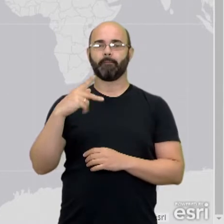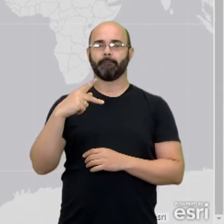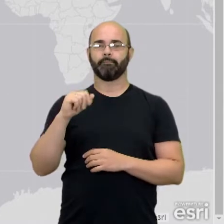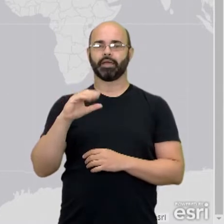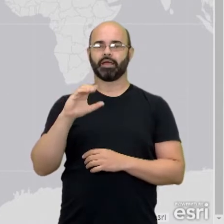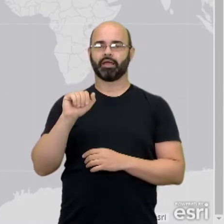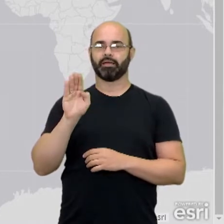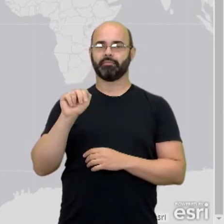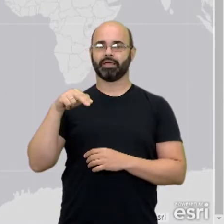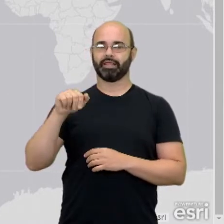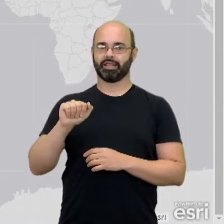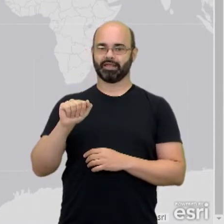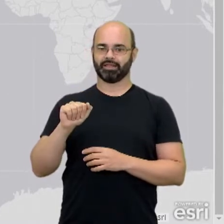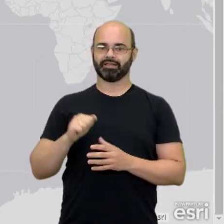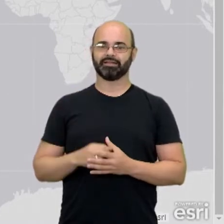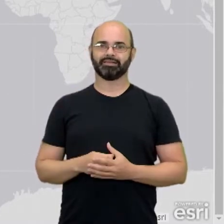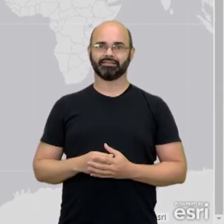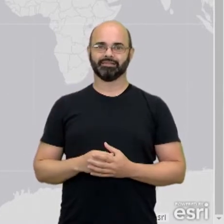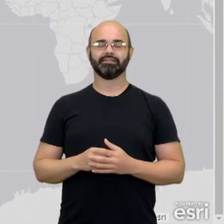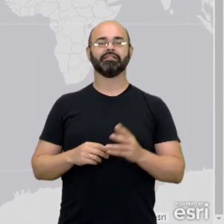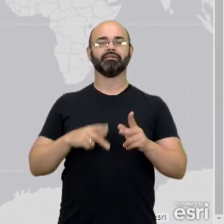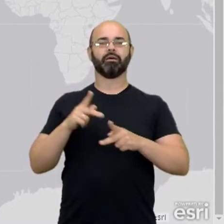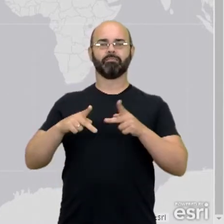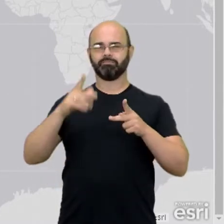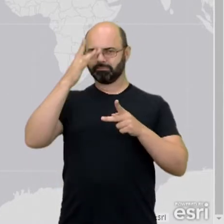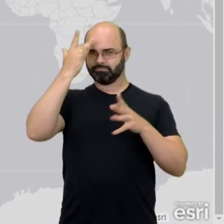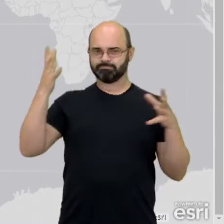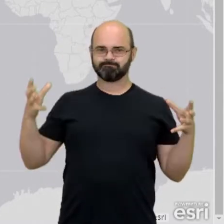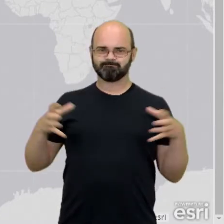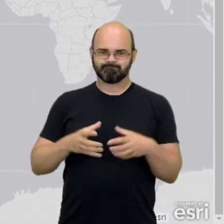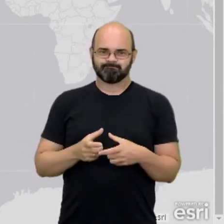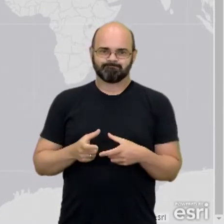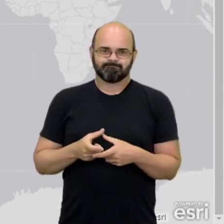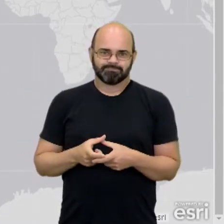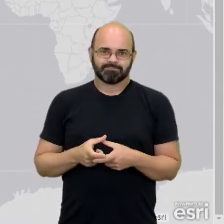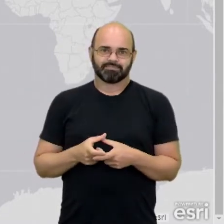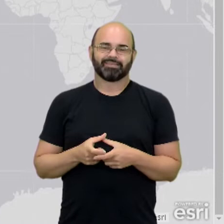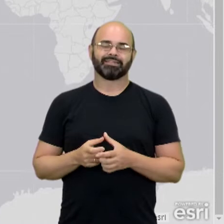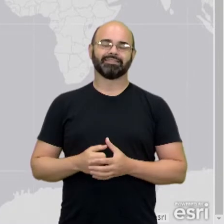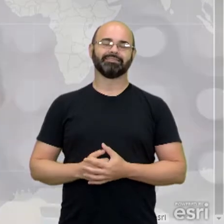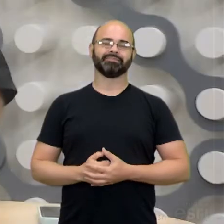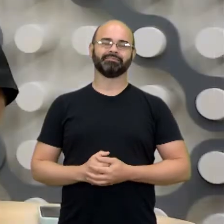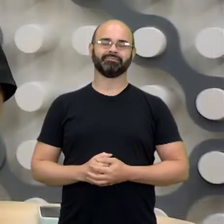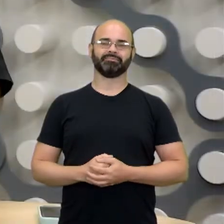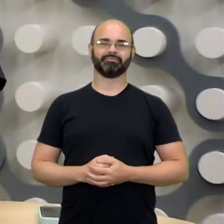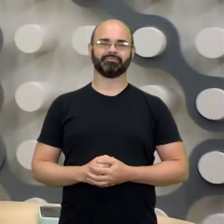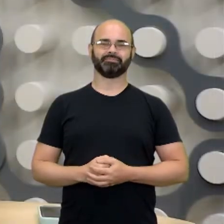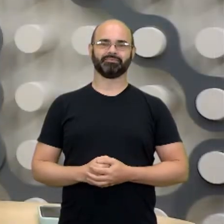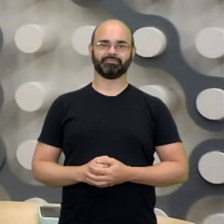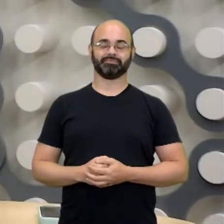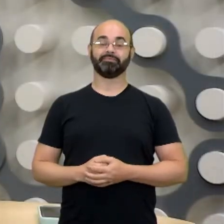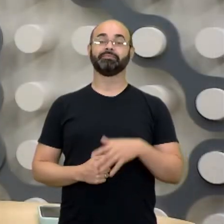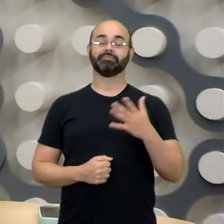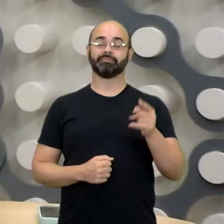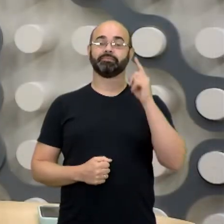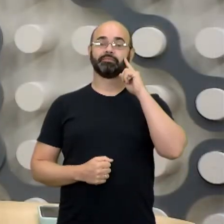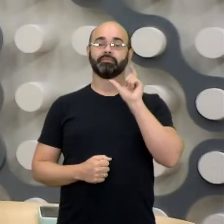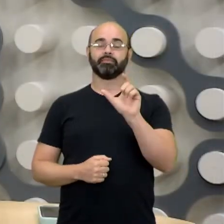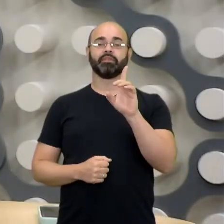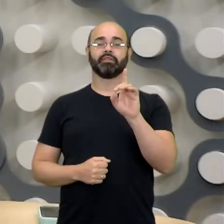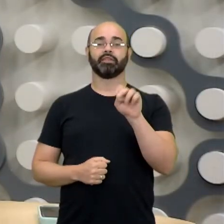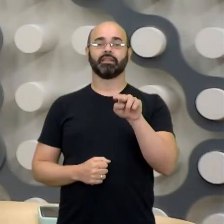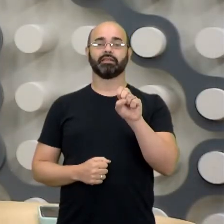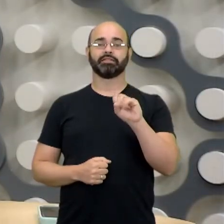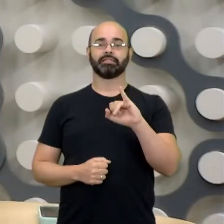se destaca aí por sua alta densidade populacional. Então, lembrando, toda vez que nós falamos em